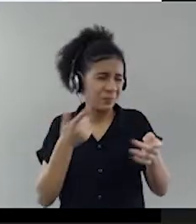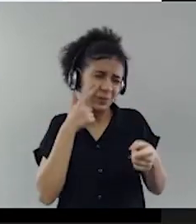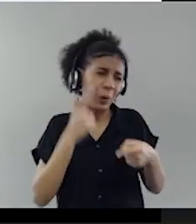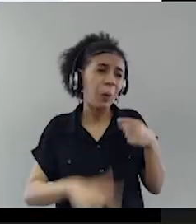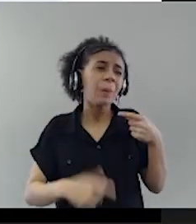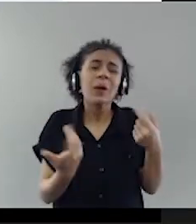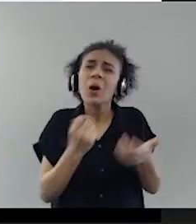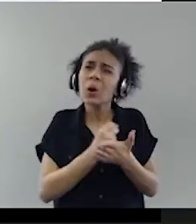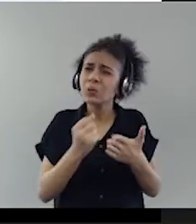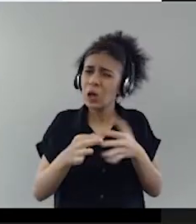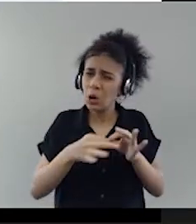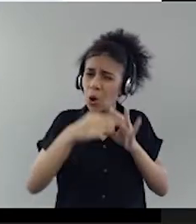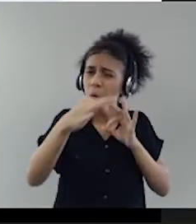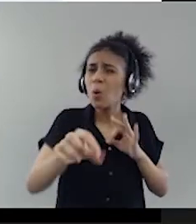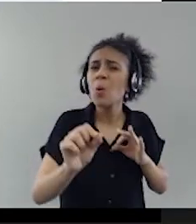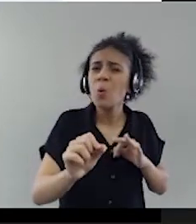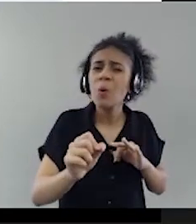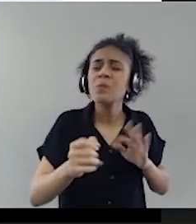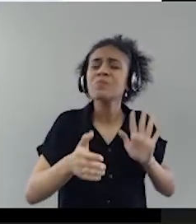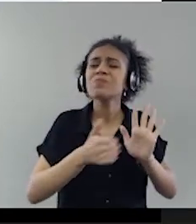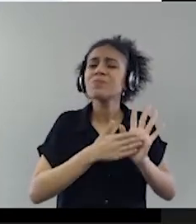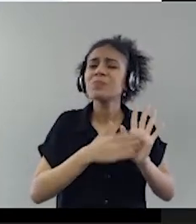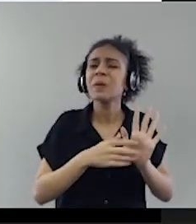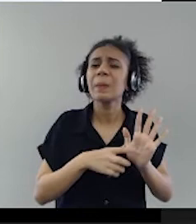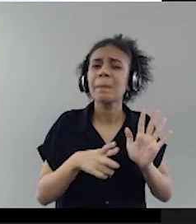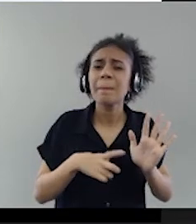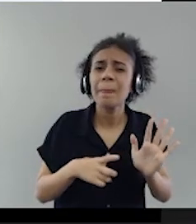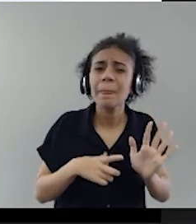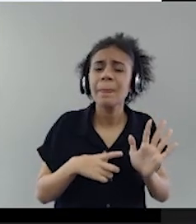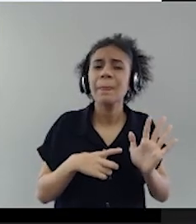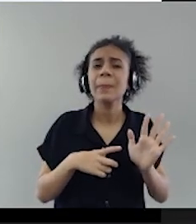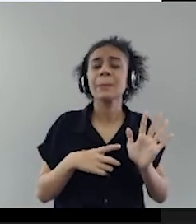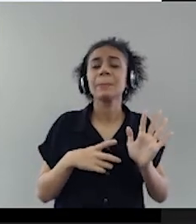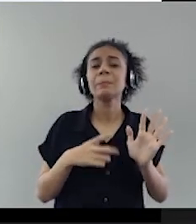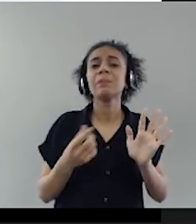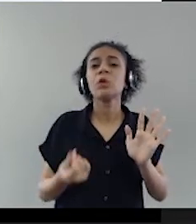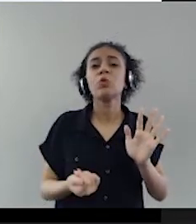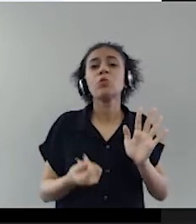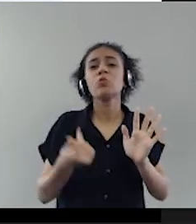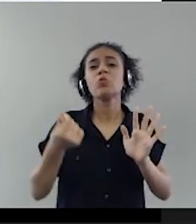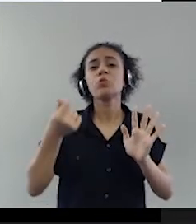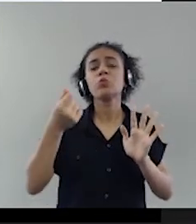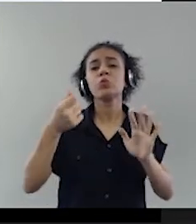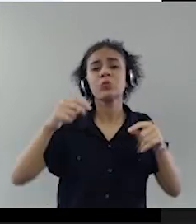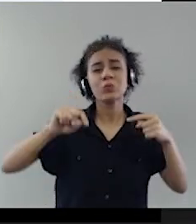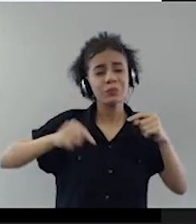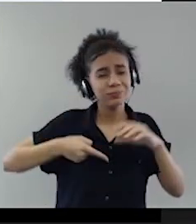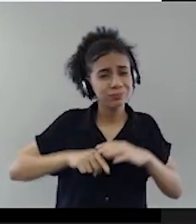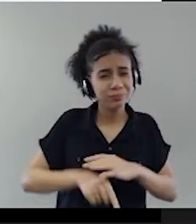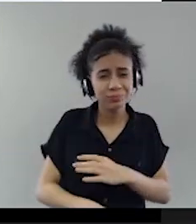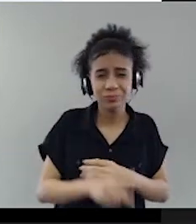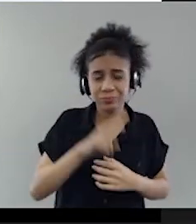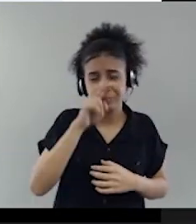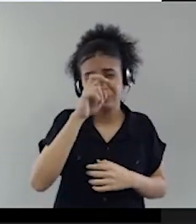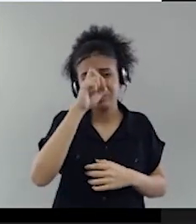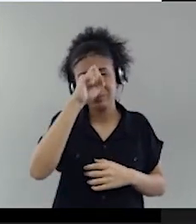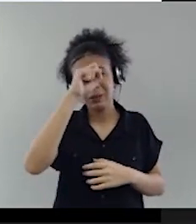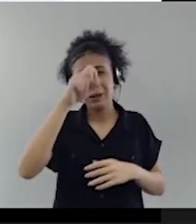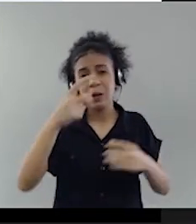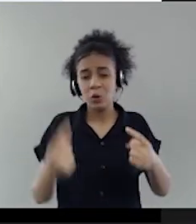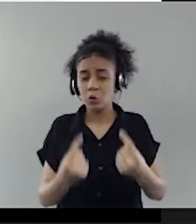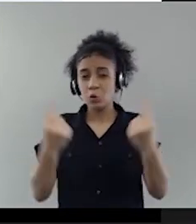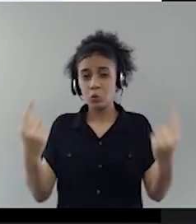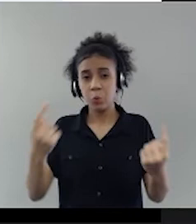São contratos que apresentam sunk cost, ou seja, custos afundados muito fortes. As partes